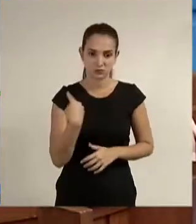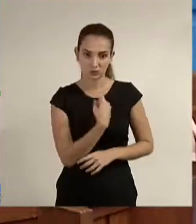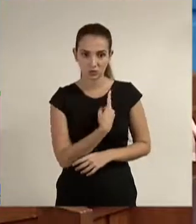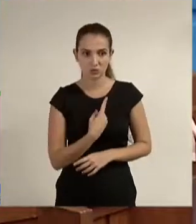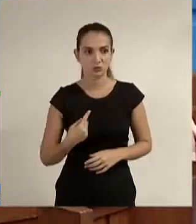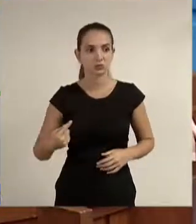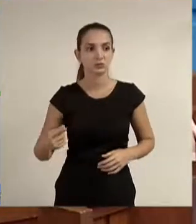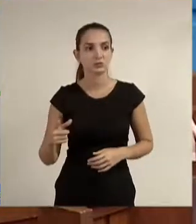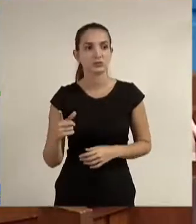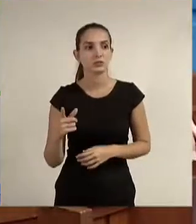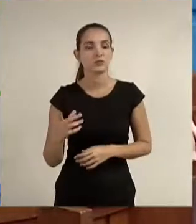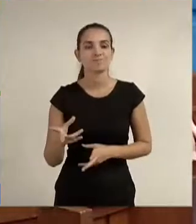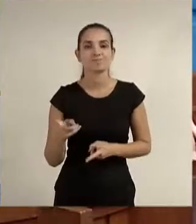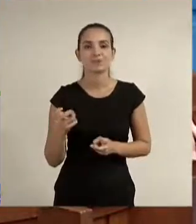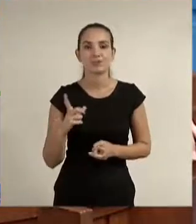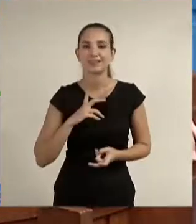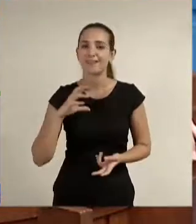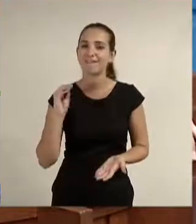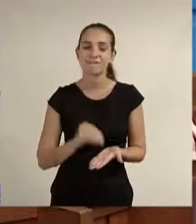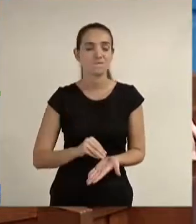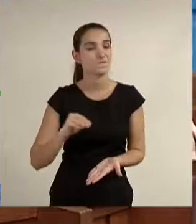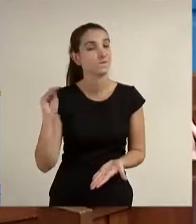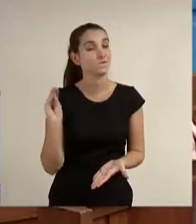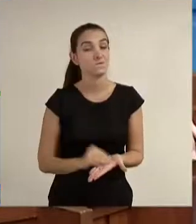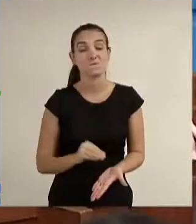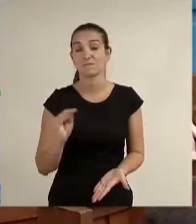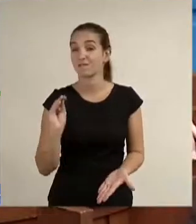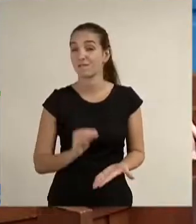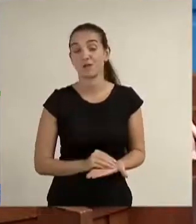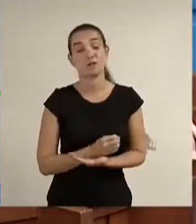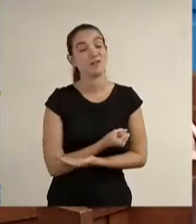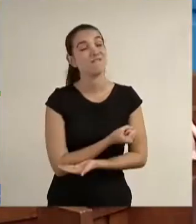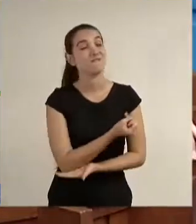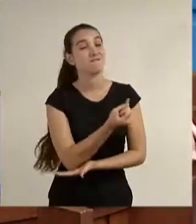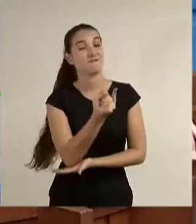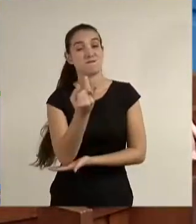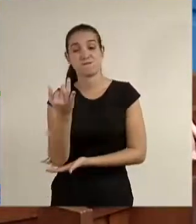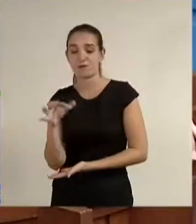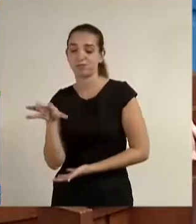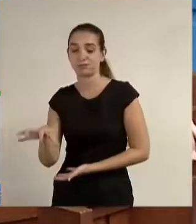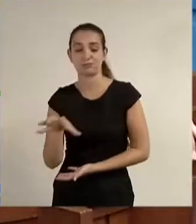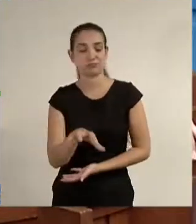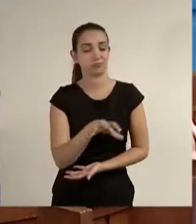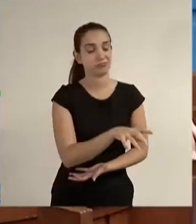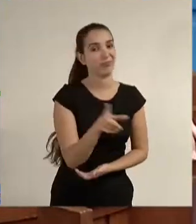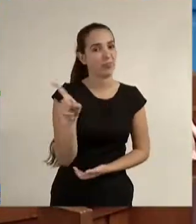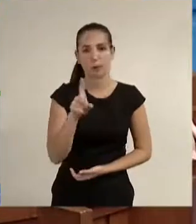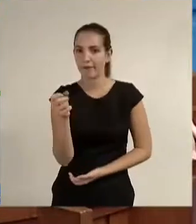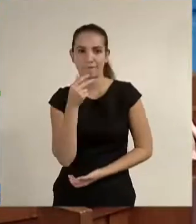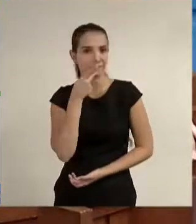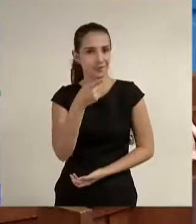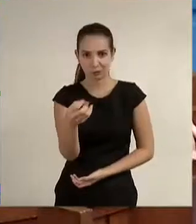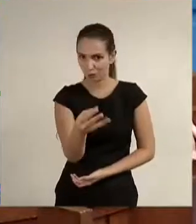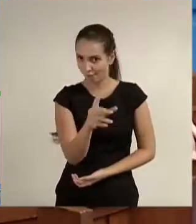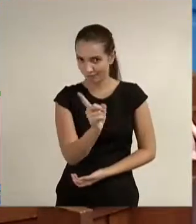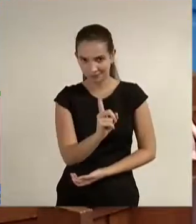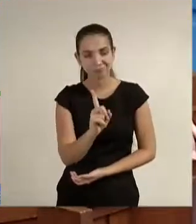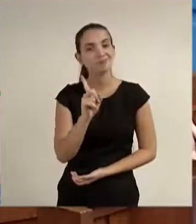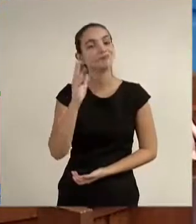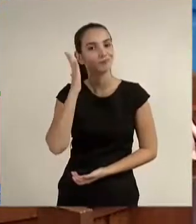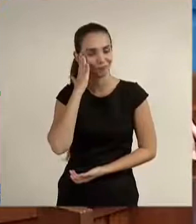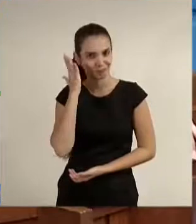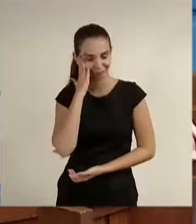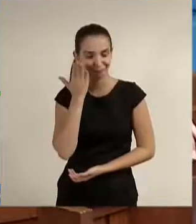estamos com carências em diversos setores de Dourados, não é novidade para ninguém. Passamos por